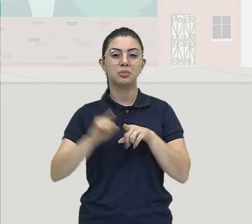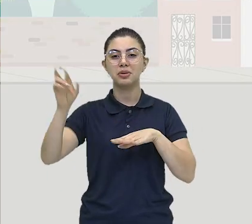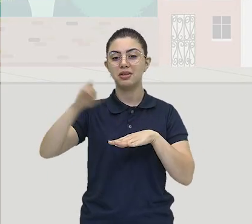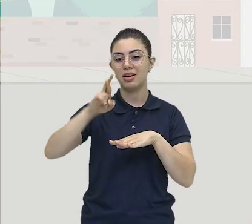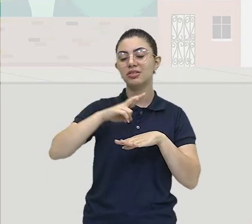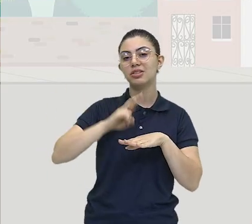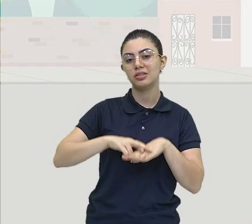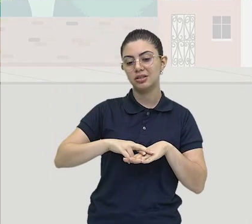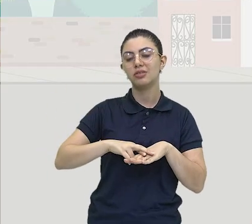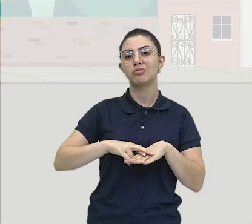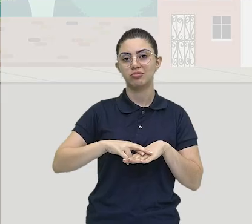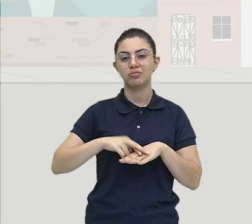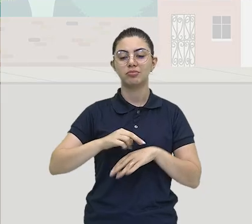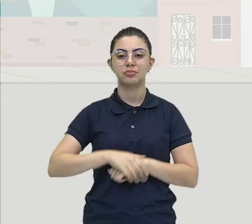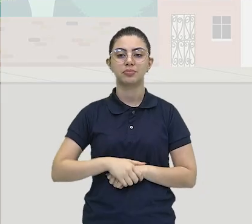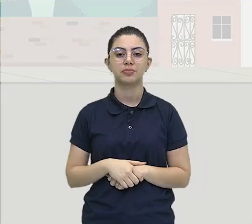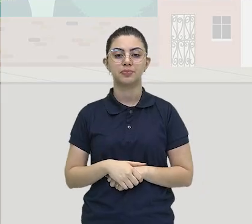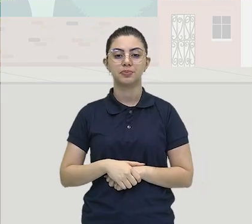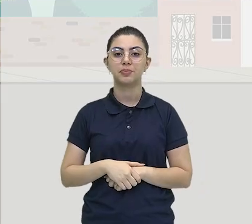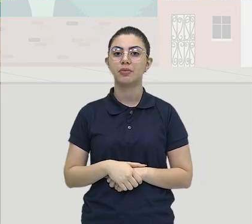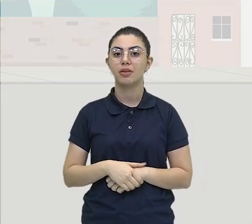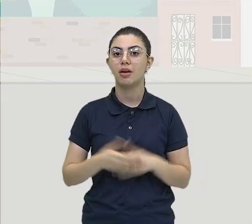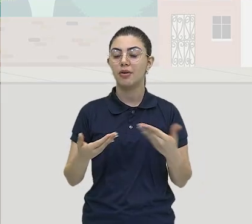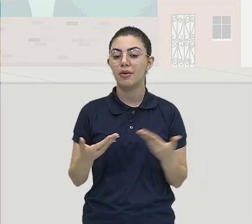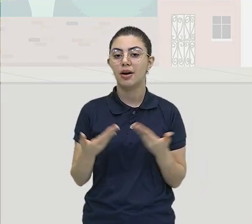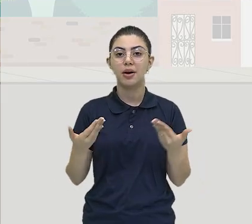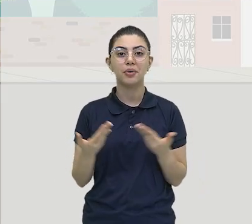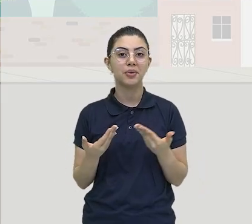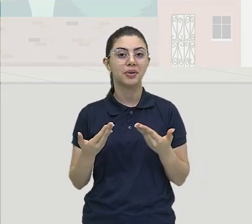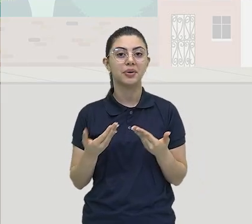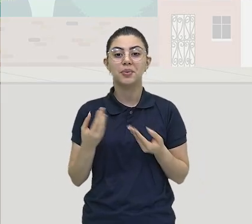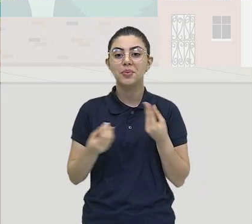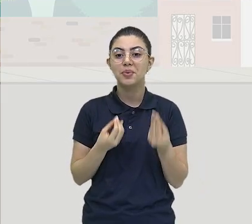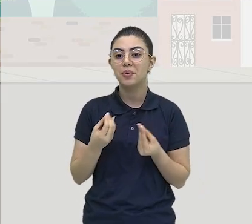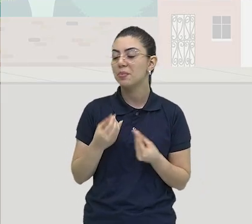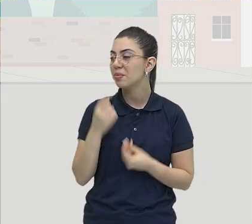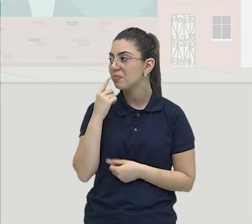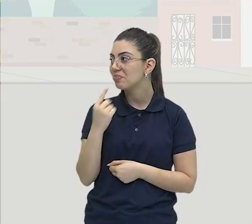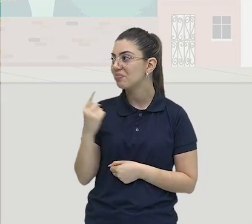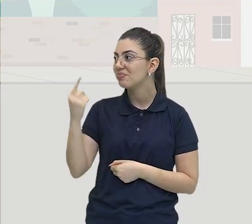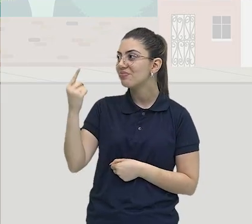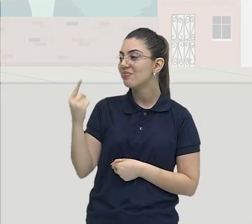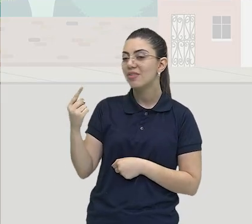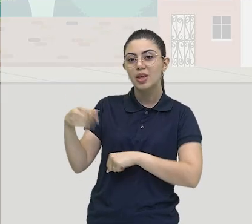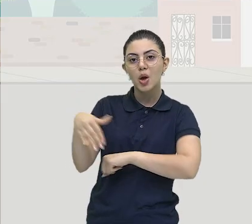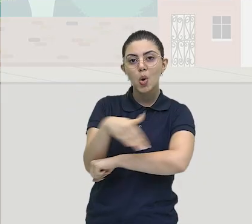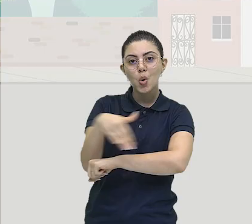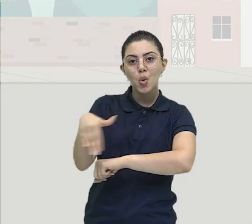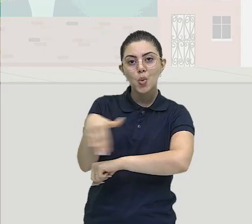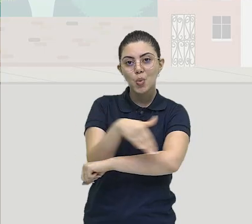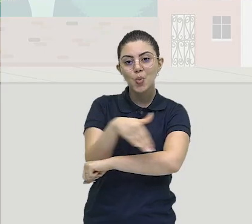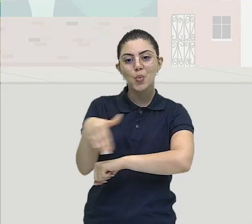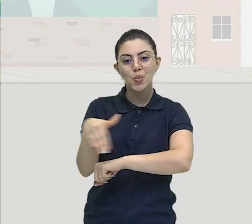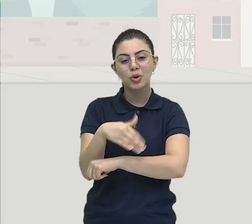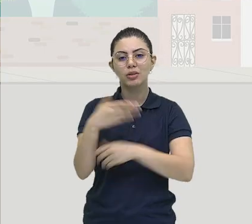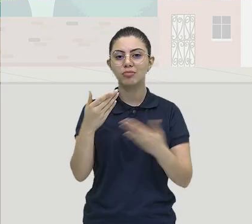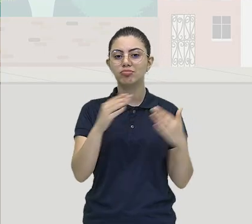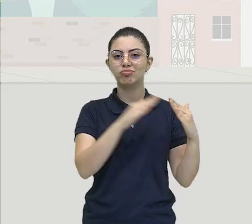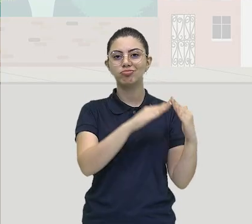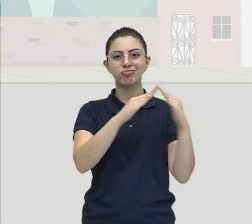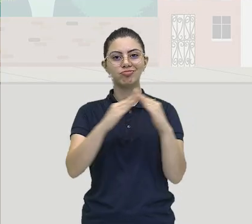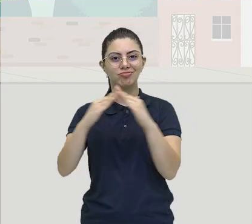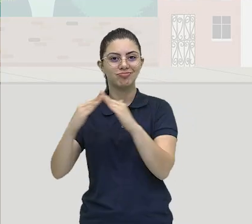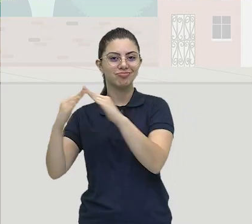dessa radiação solar. Então, a gente está aqui nesse cenário, numa rua, onde representa aí várias casas